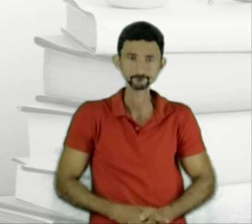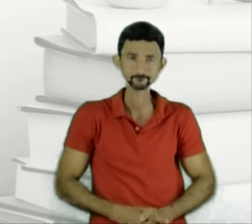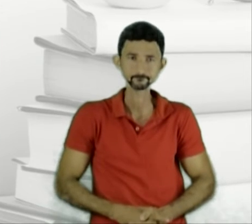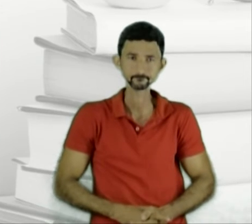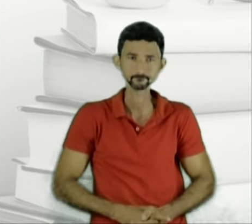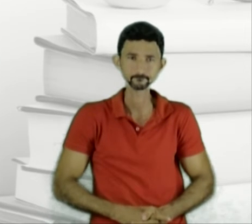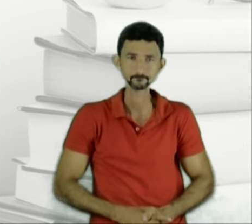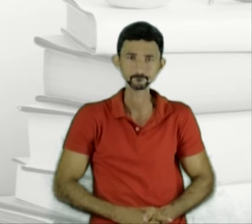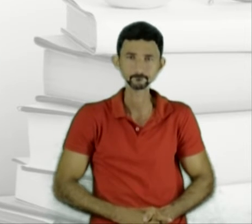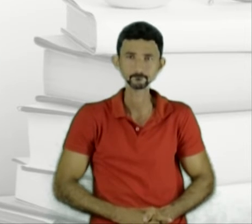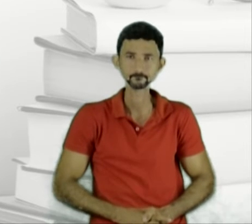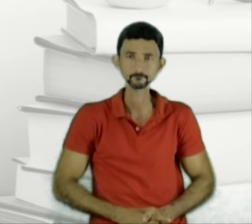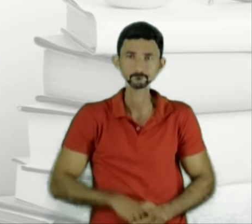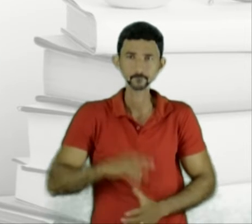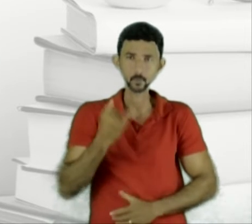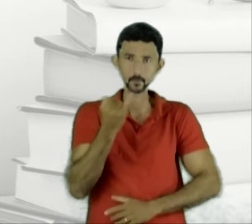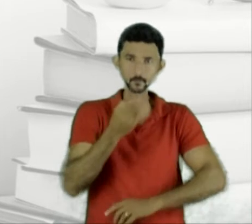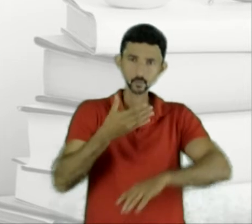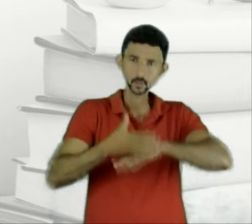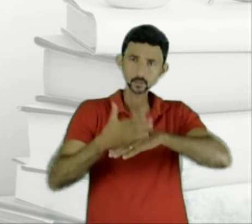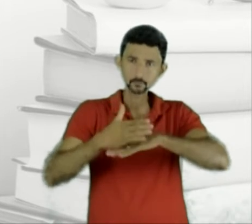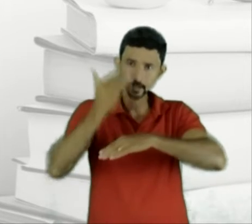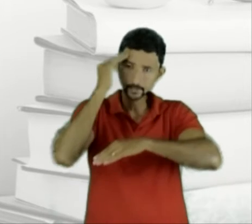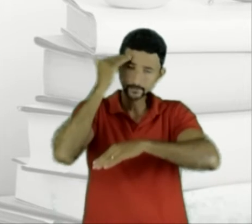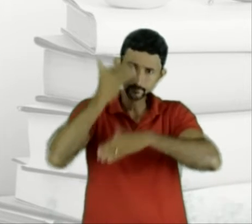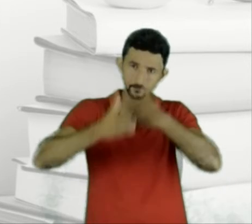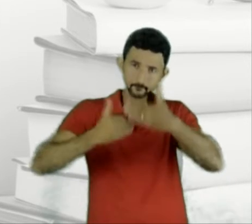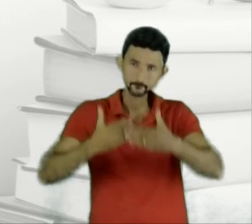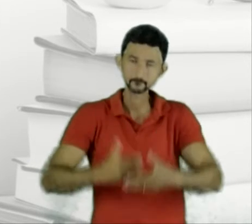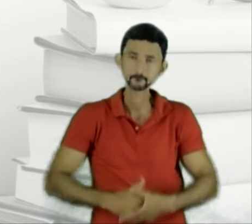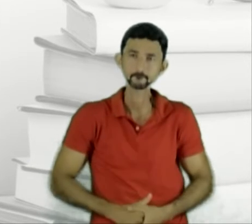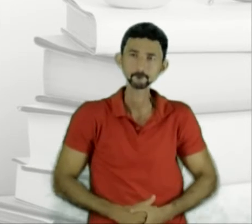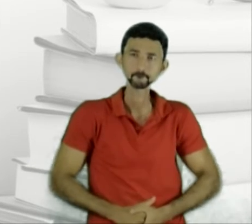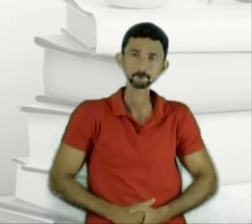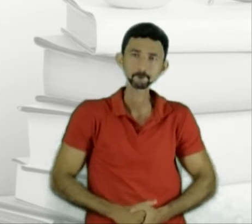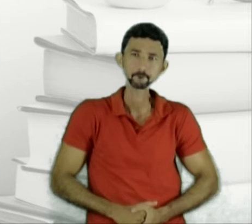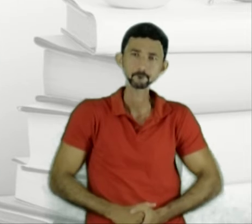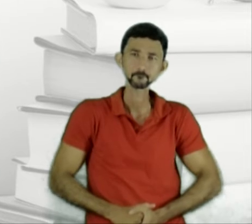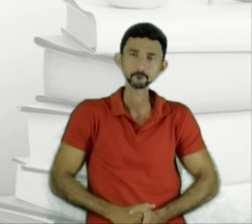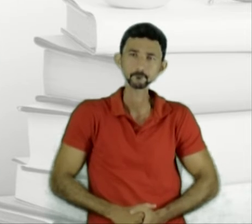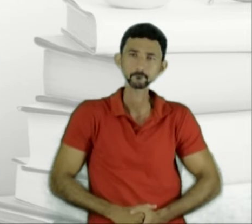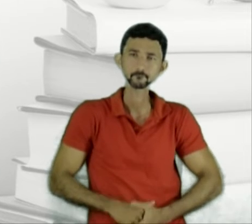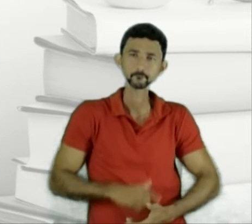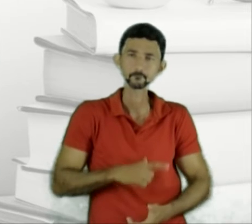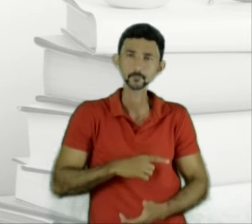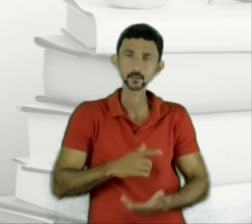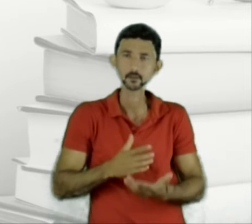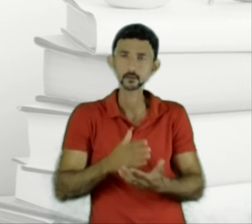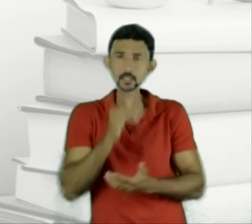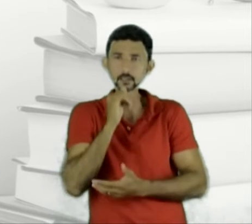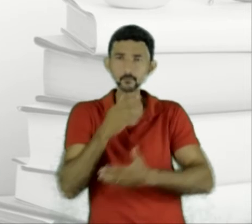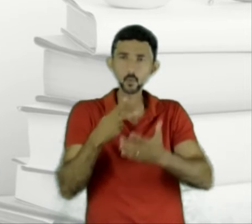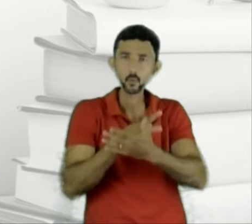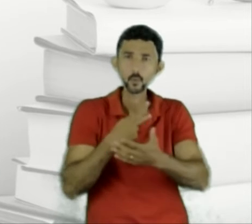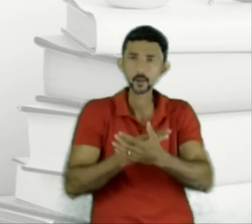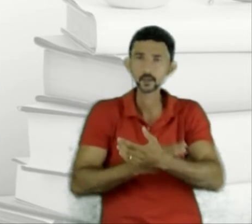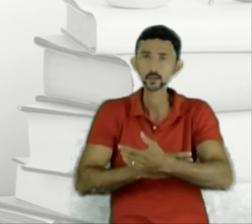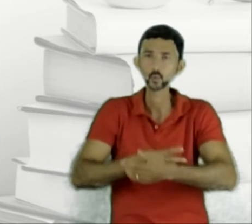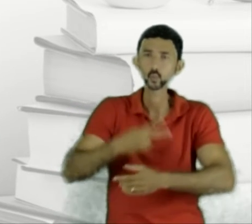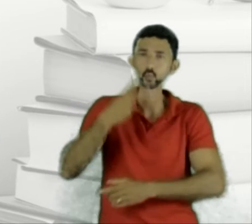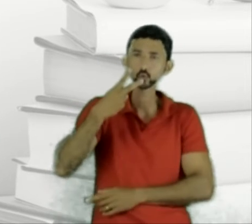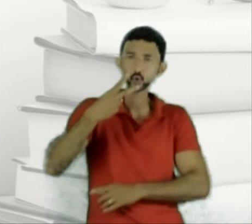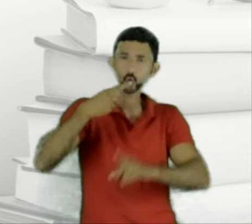certo? Então, é importante você entender isso daí. Há um errozinho lá, dá 2